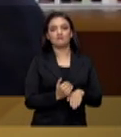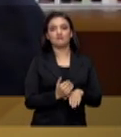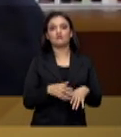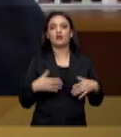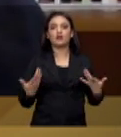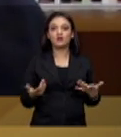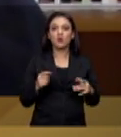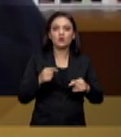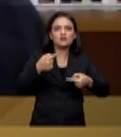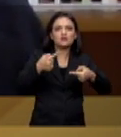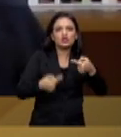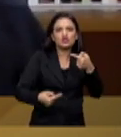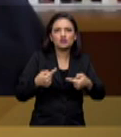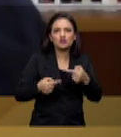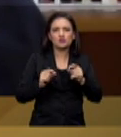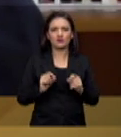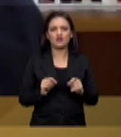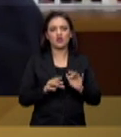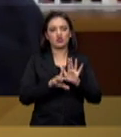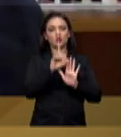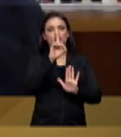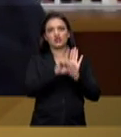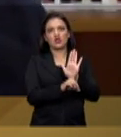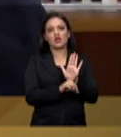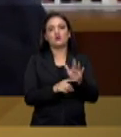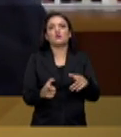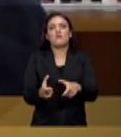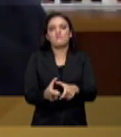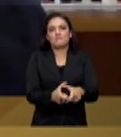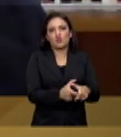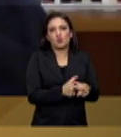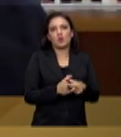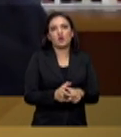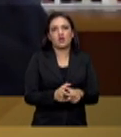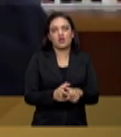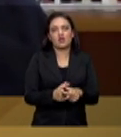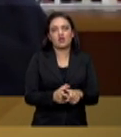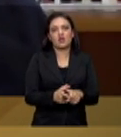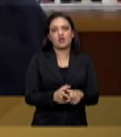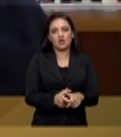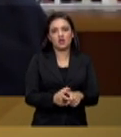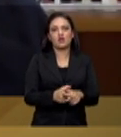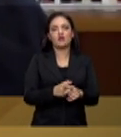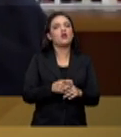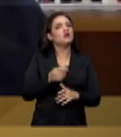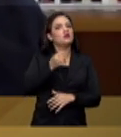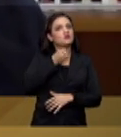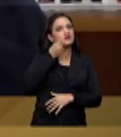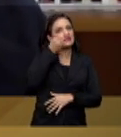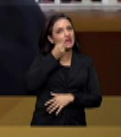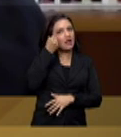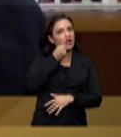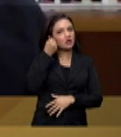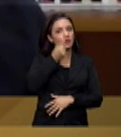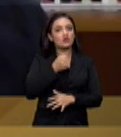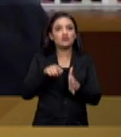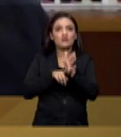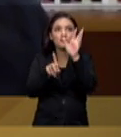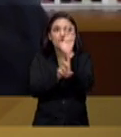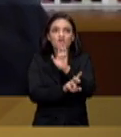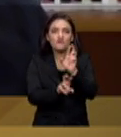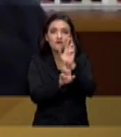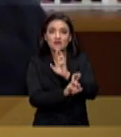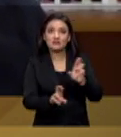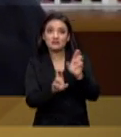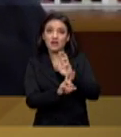discute, como já ressaltado, é o direito das minorias parlamentares de fiscalizarem o poder público,